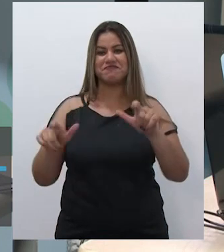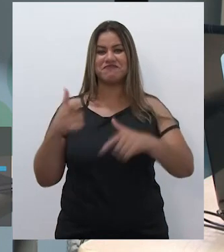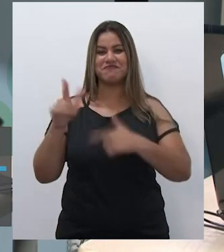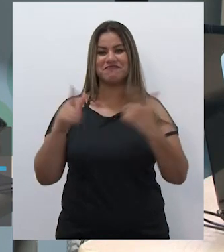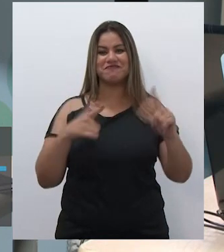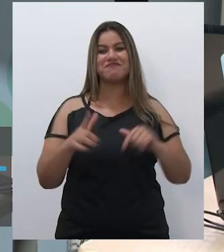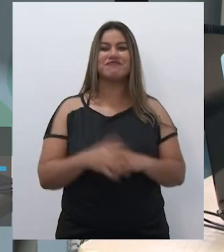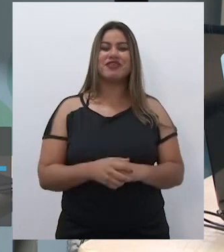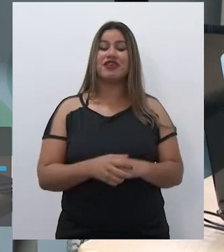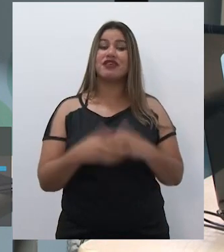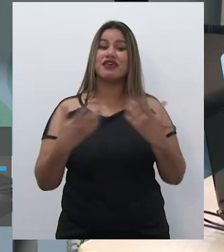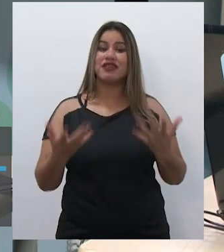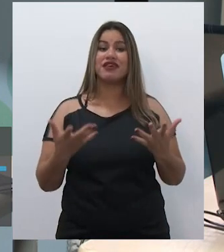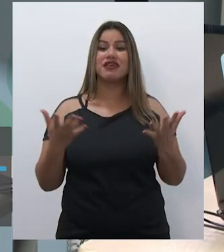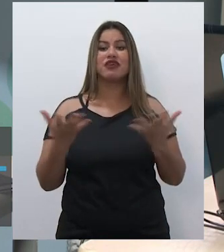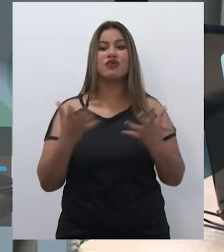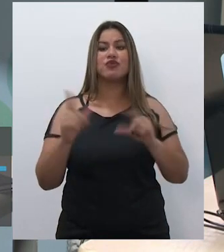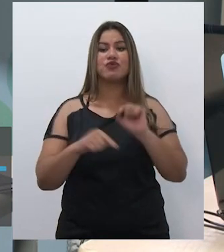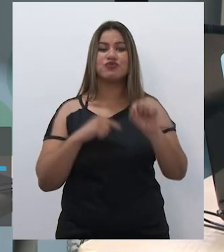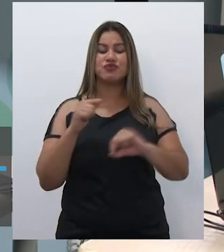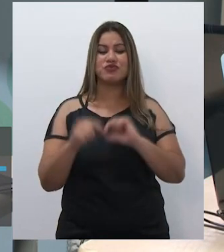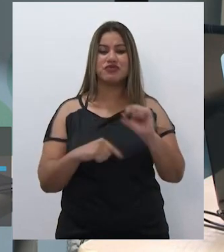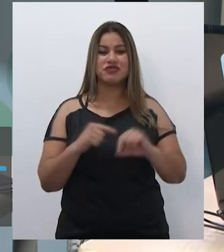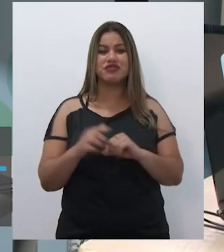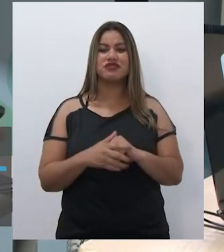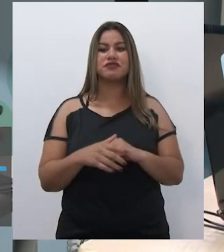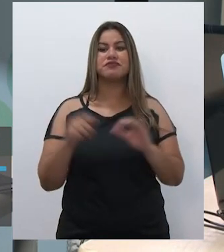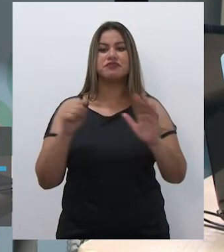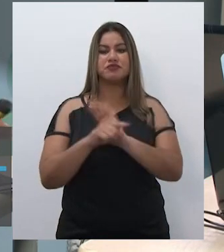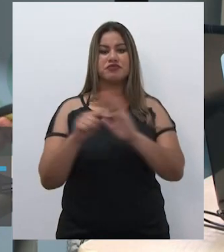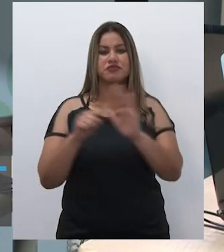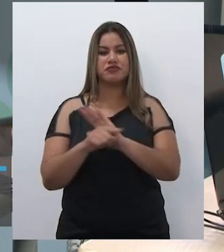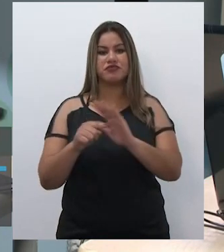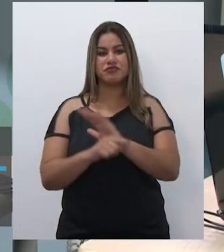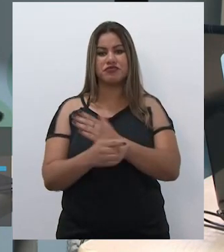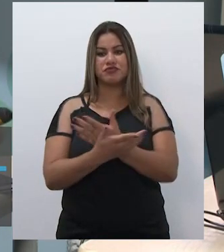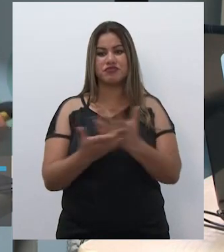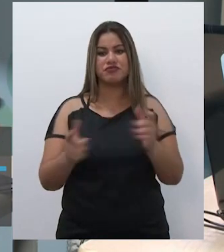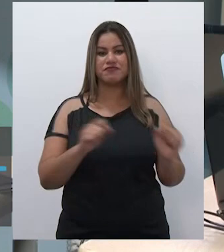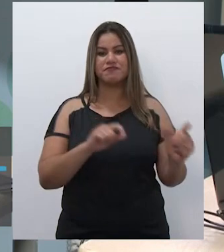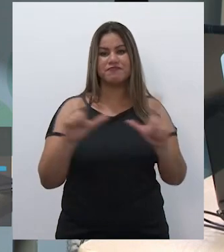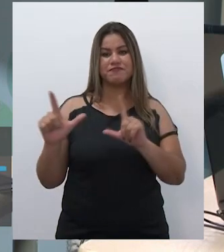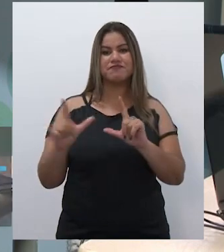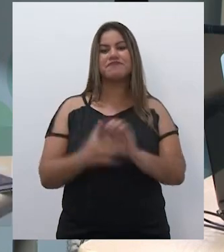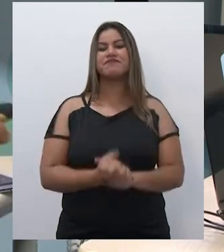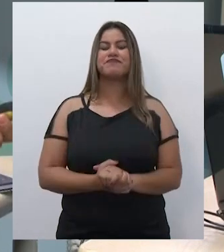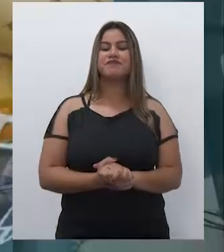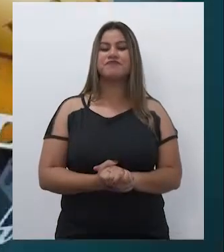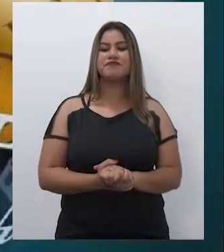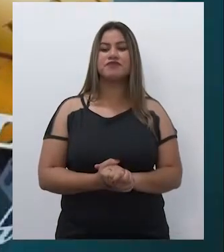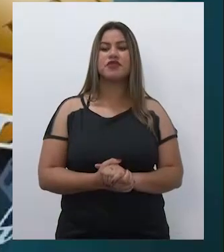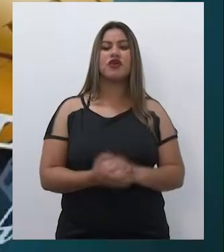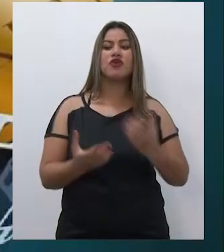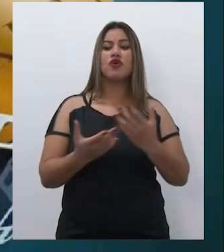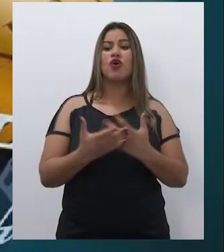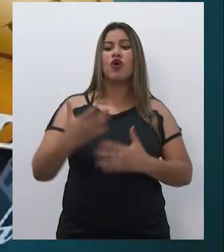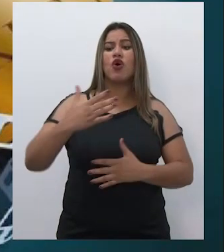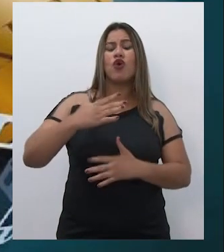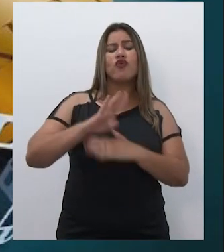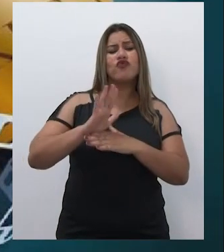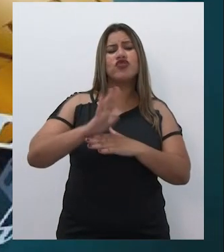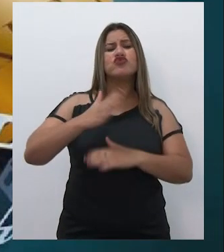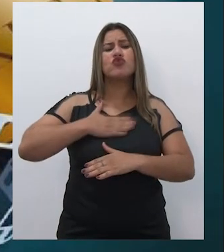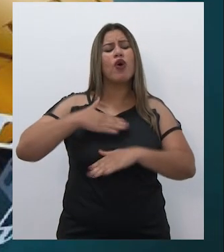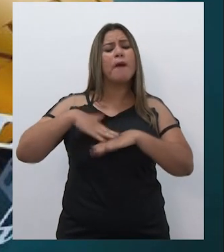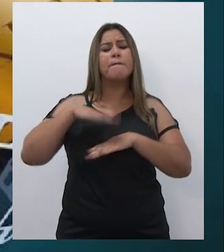Bom, pessoal, a gente vai deixar algumas questões para vocês comigo na tela. O que vocês mais gostaram